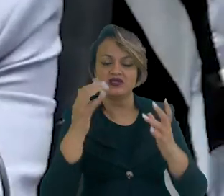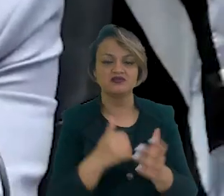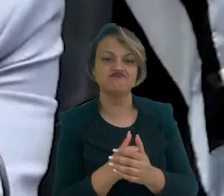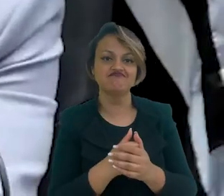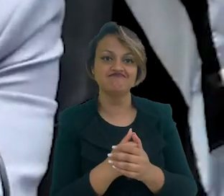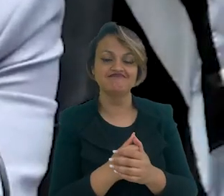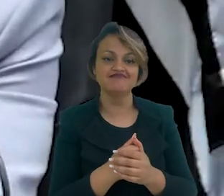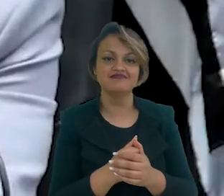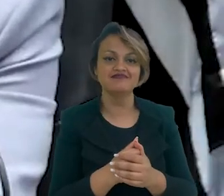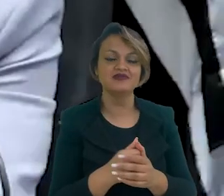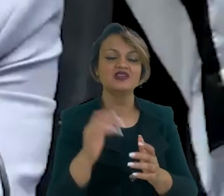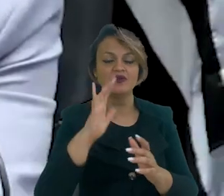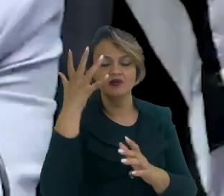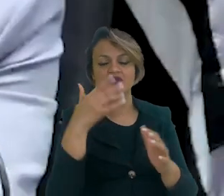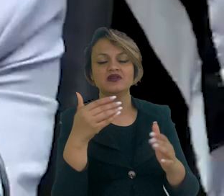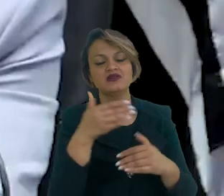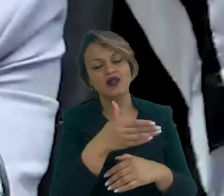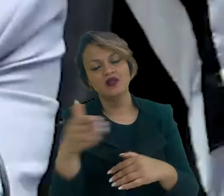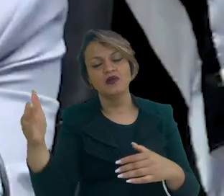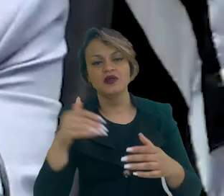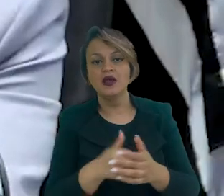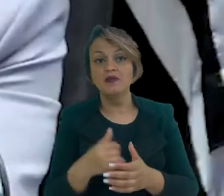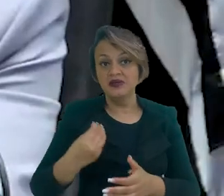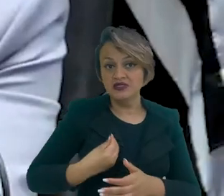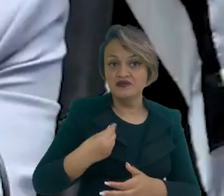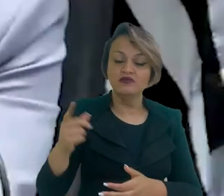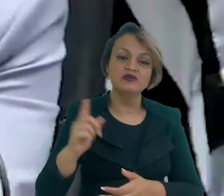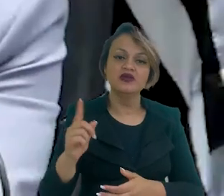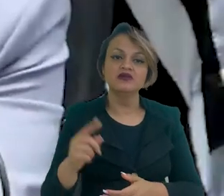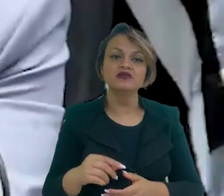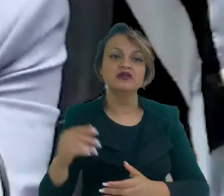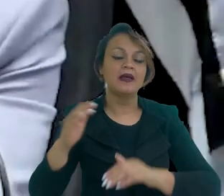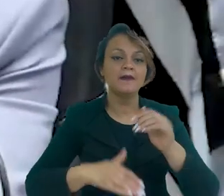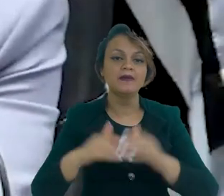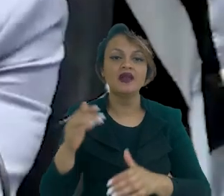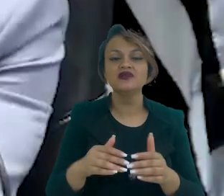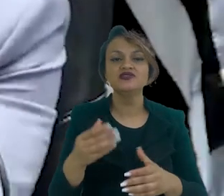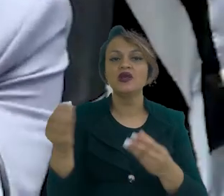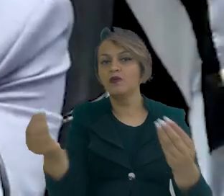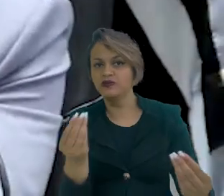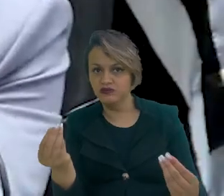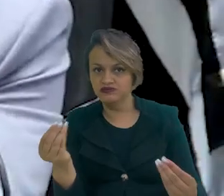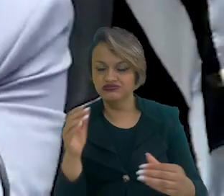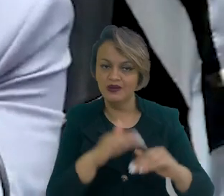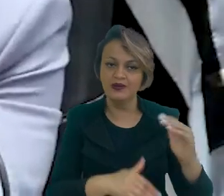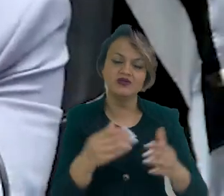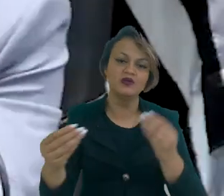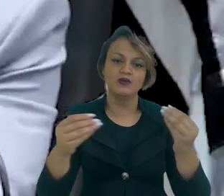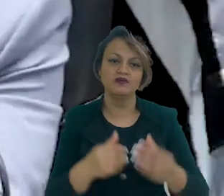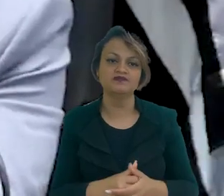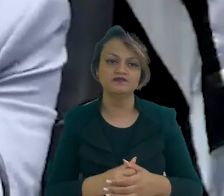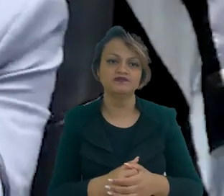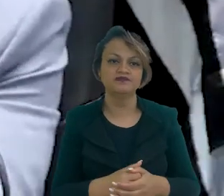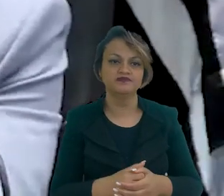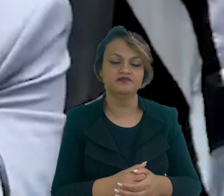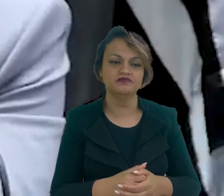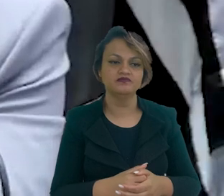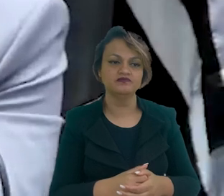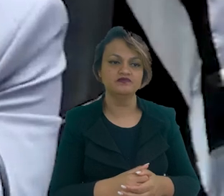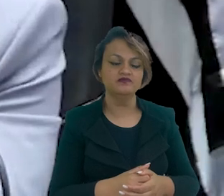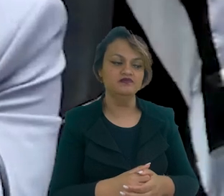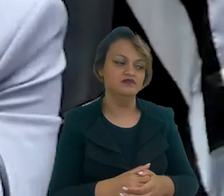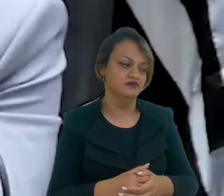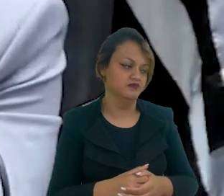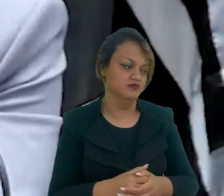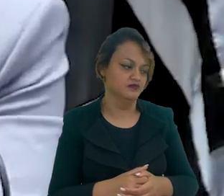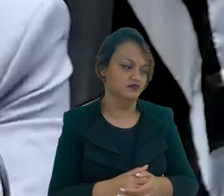algumas questões de associações porque aquele muitas vezes que manifestou manifestou sua vontade não está mas presente não tem mais quando lidar com aquilo